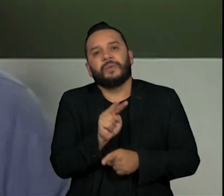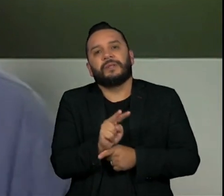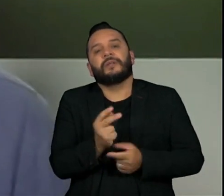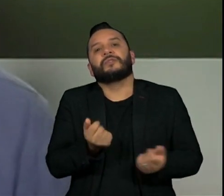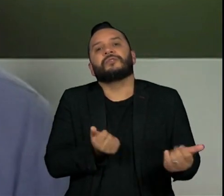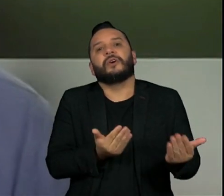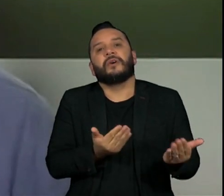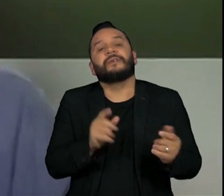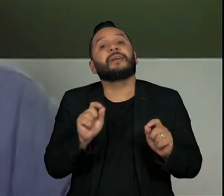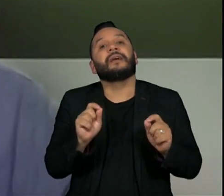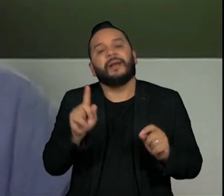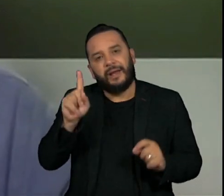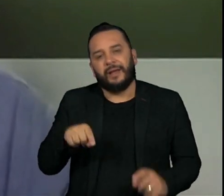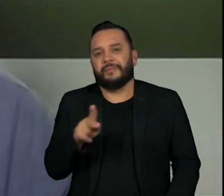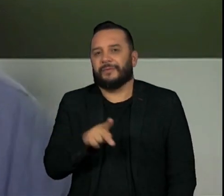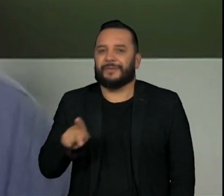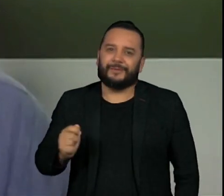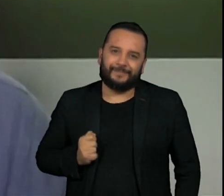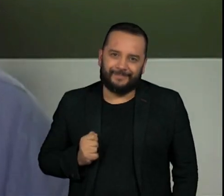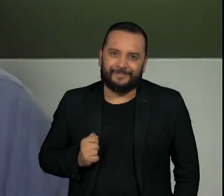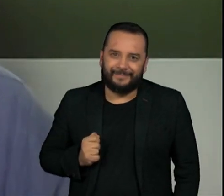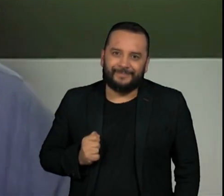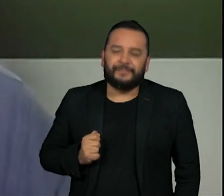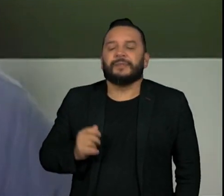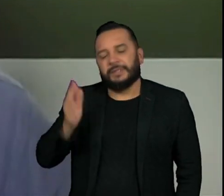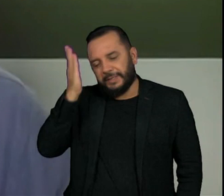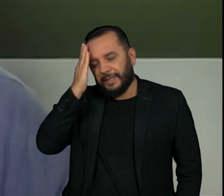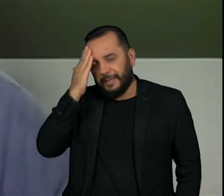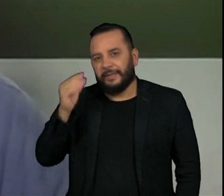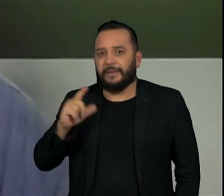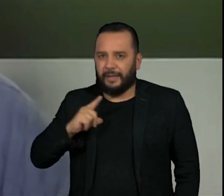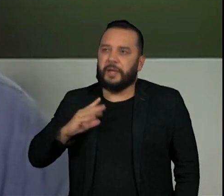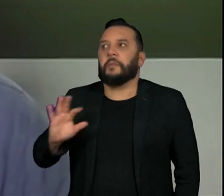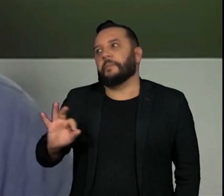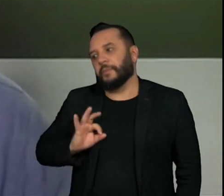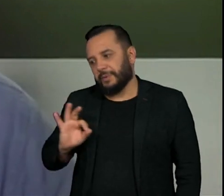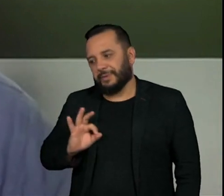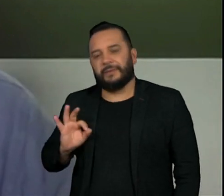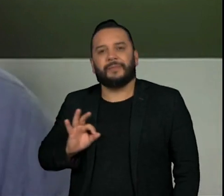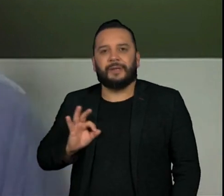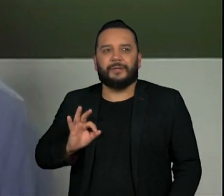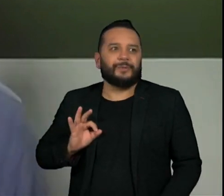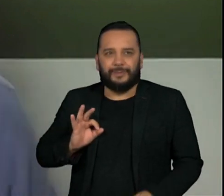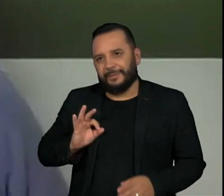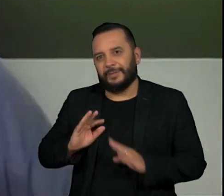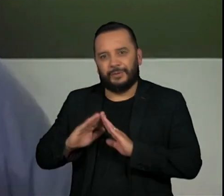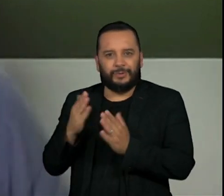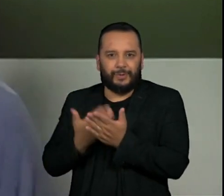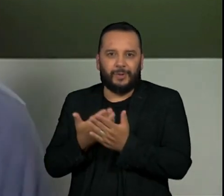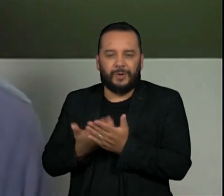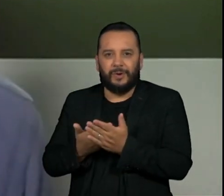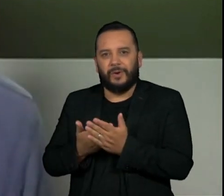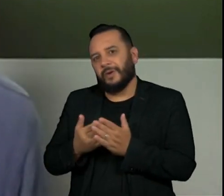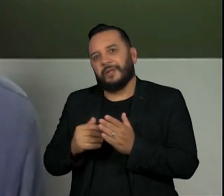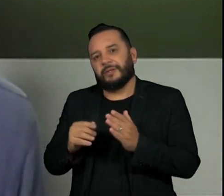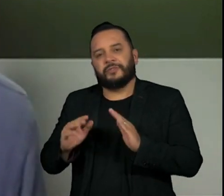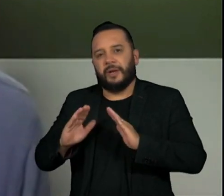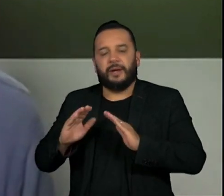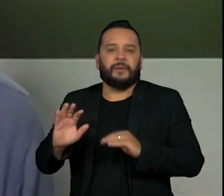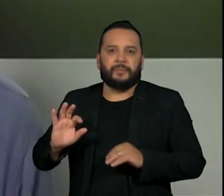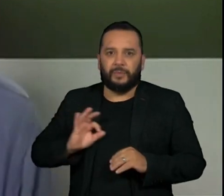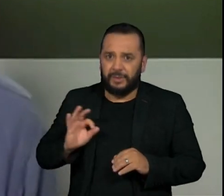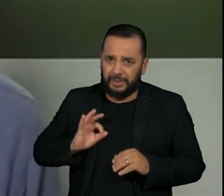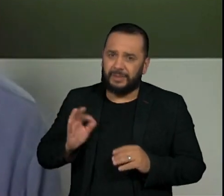jovem são os professores. Mesmo se tem policiamento fora ou dentro da escola, com todas as vantagens e